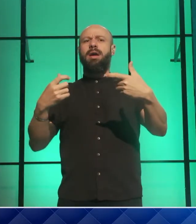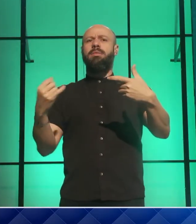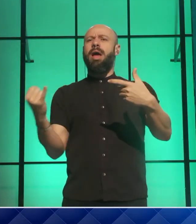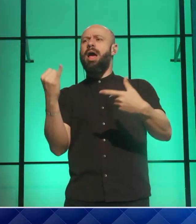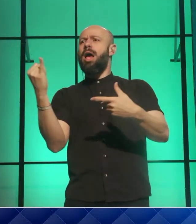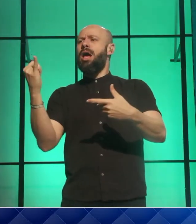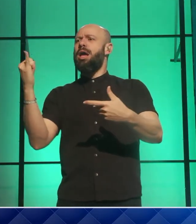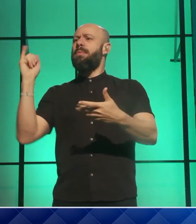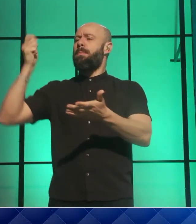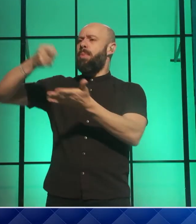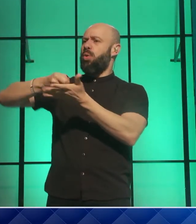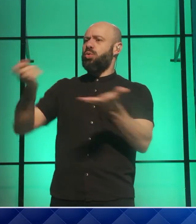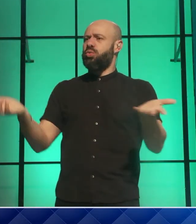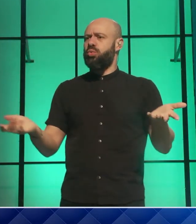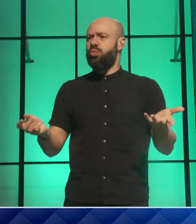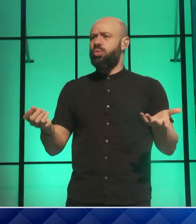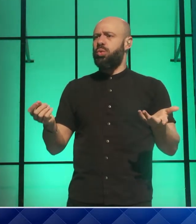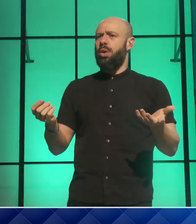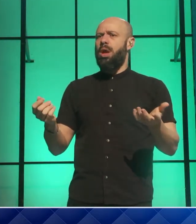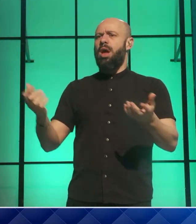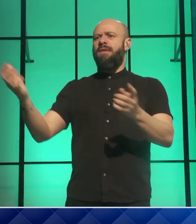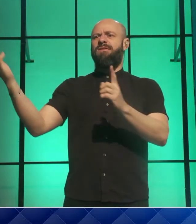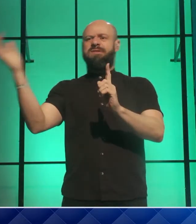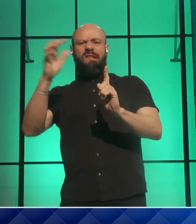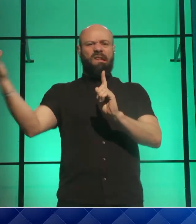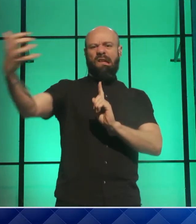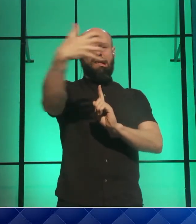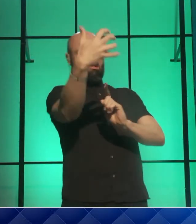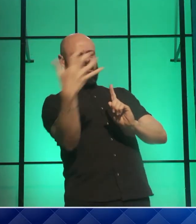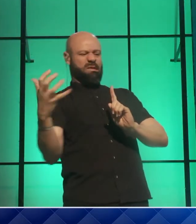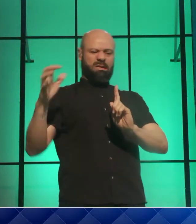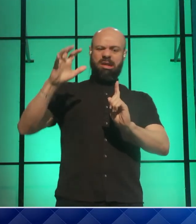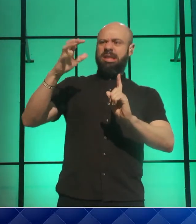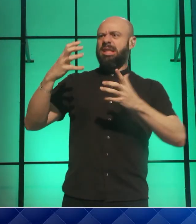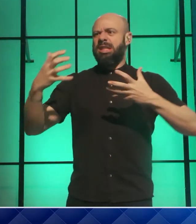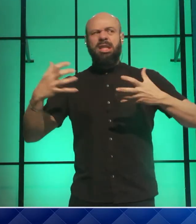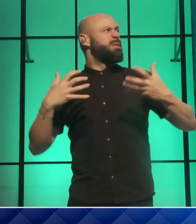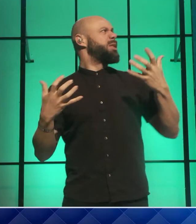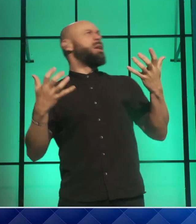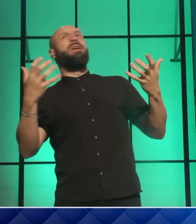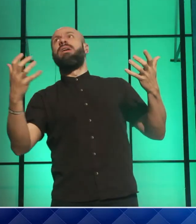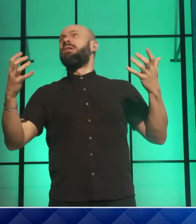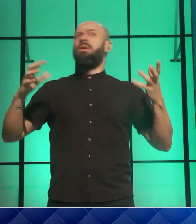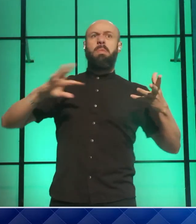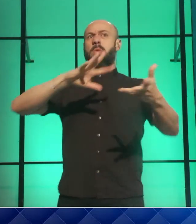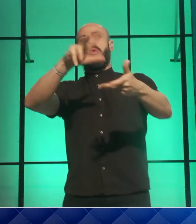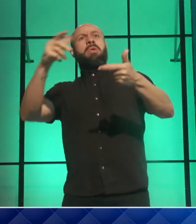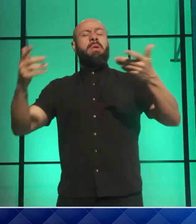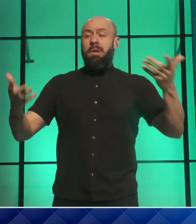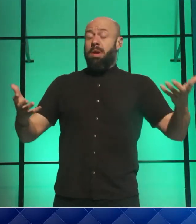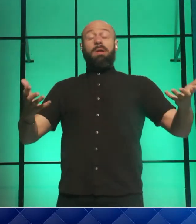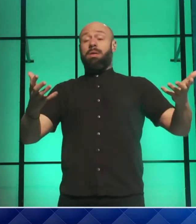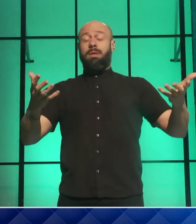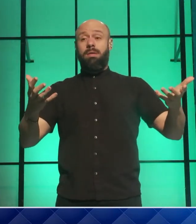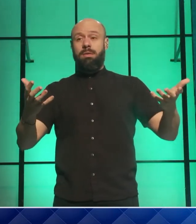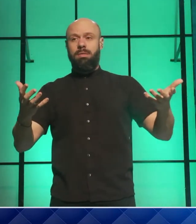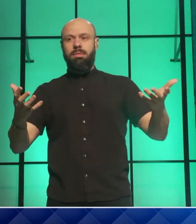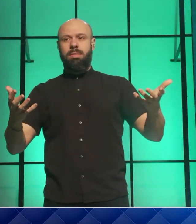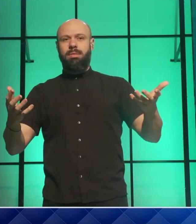você ouve as notícias de influência daqui, influências de lá, e você diz: o que vai ser desse mundo? Às vezes a gente